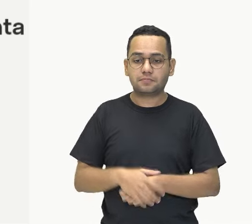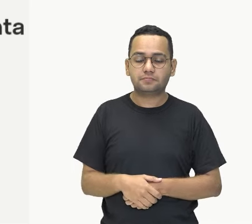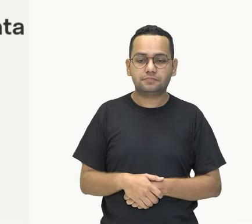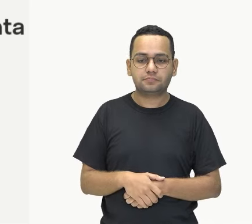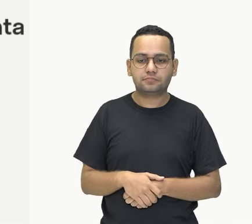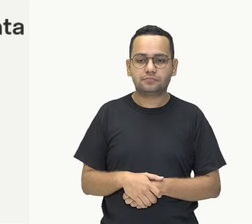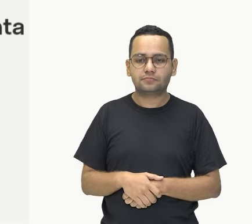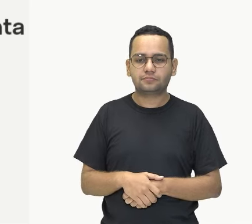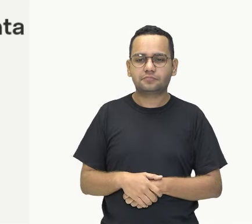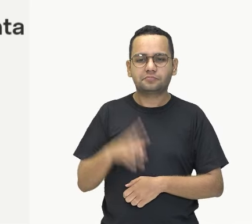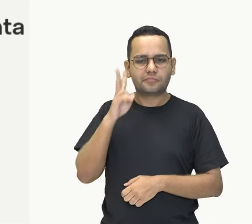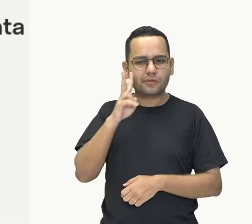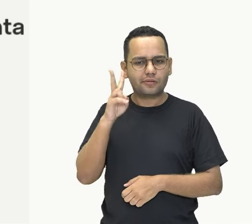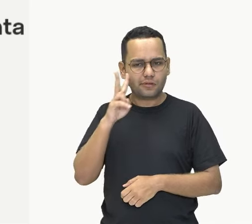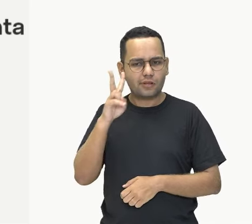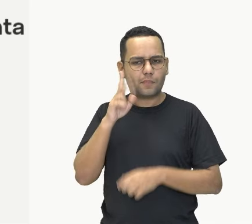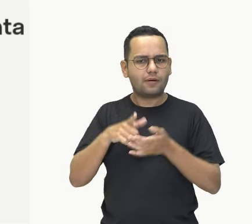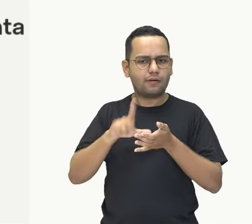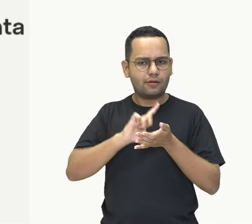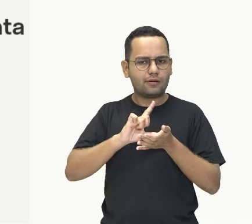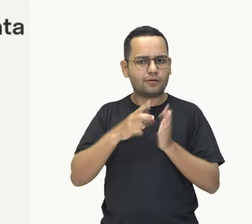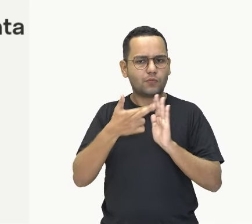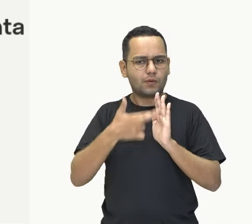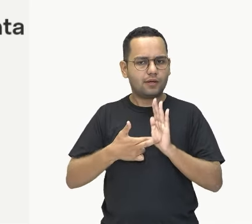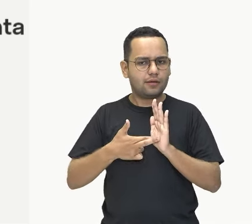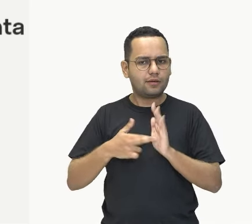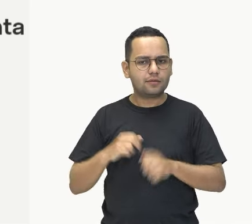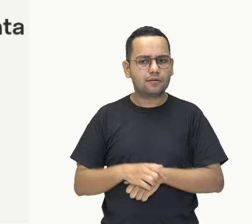Lembra lá da nossa propriedade? O que que diz na propriedade?